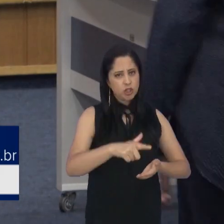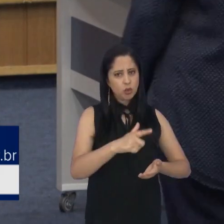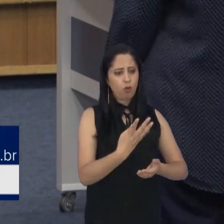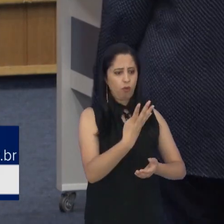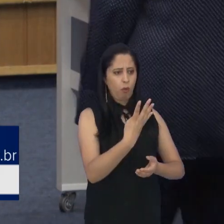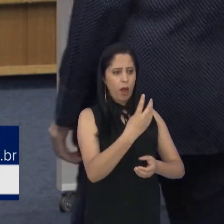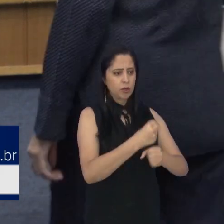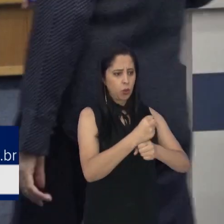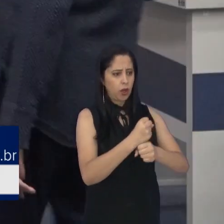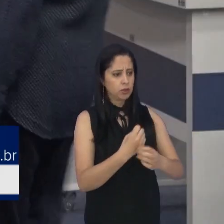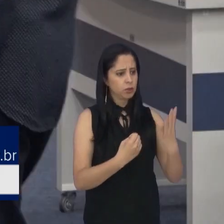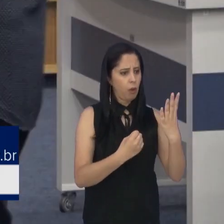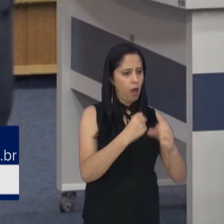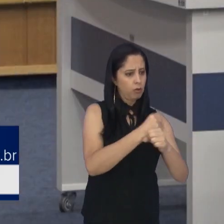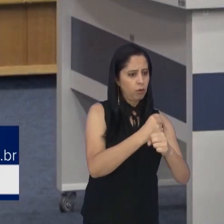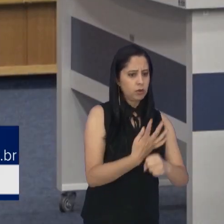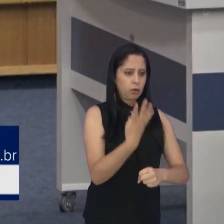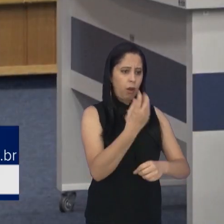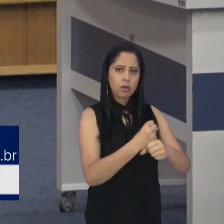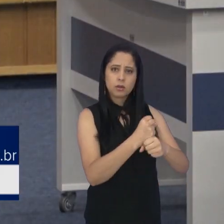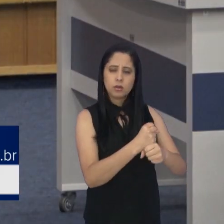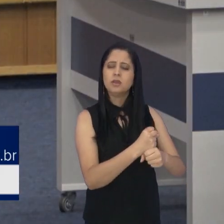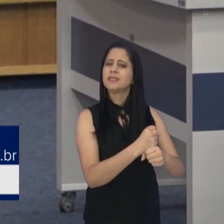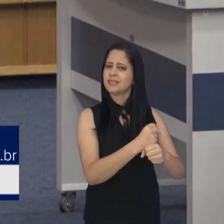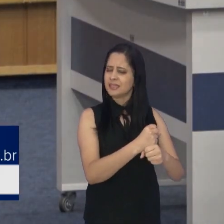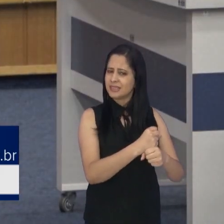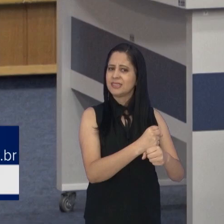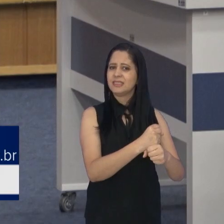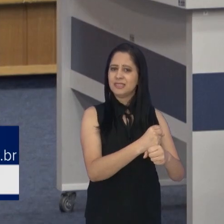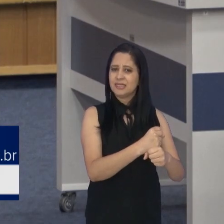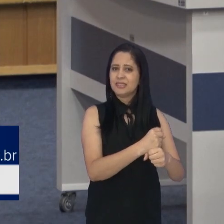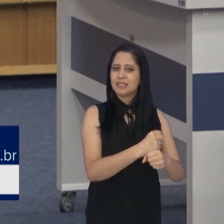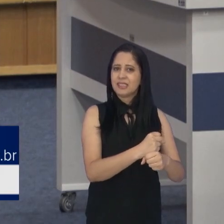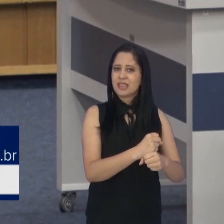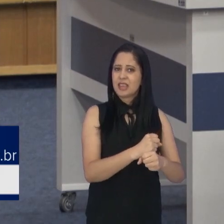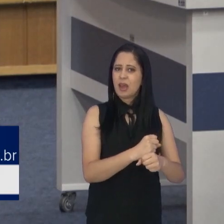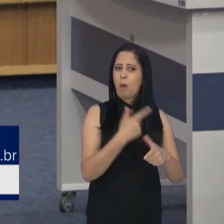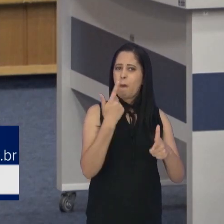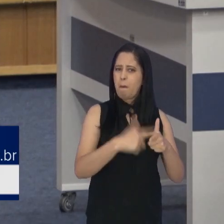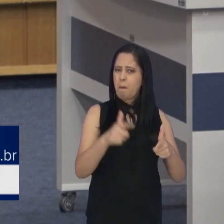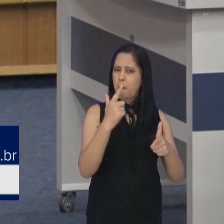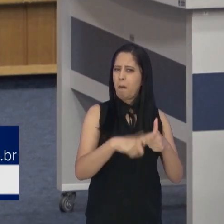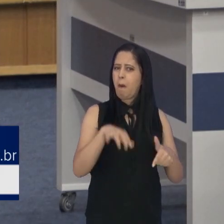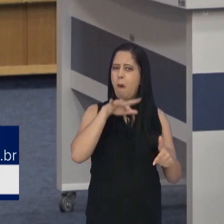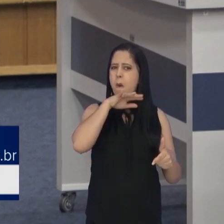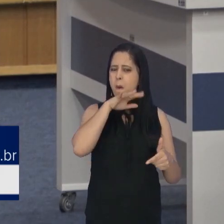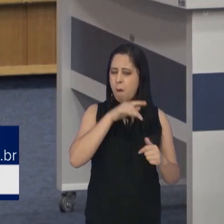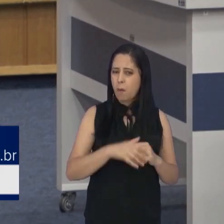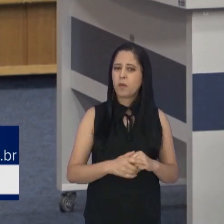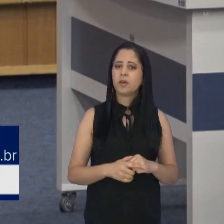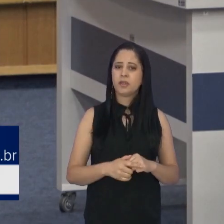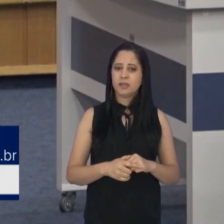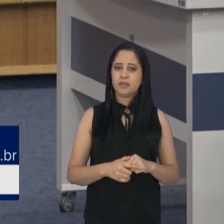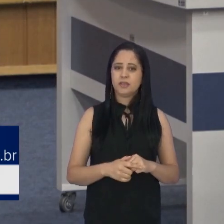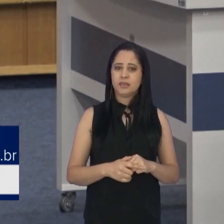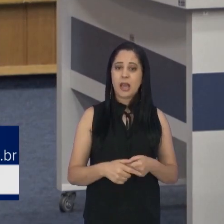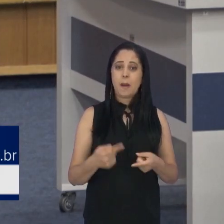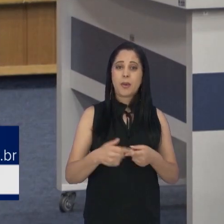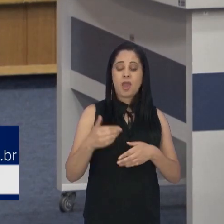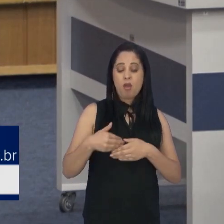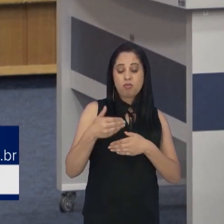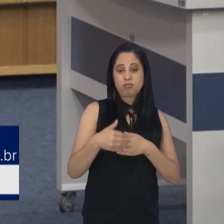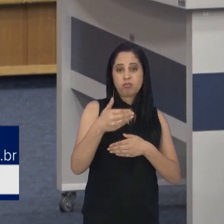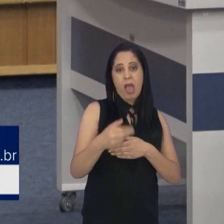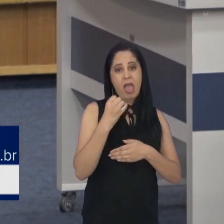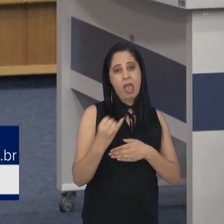troca o prefeito, quer dizer, então uma situação muito ruim para o processo tão importante que é a